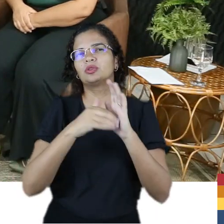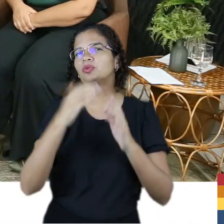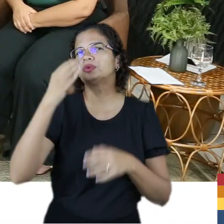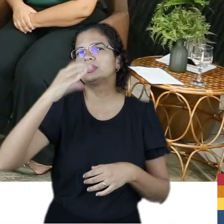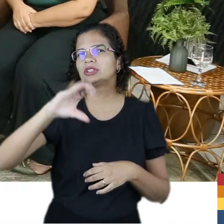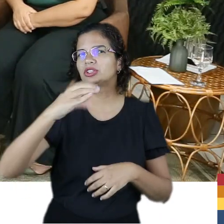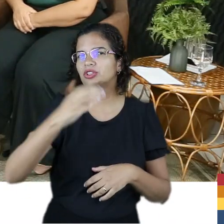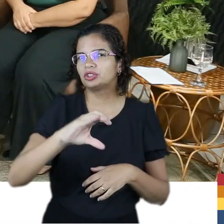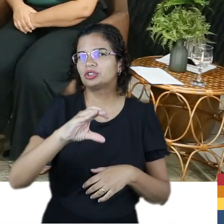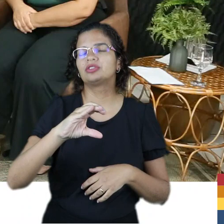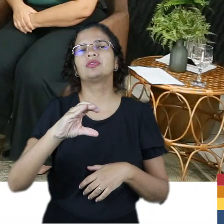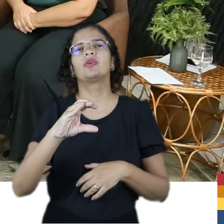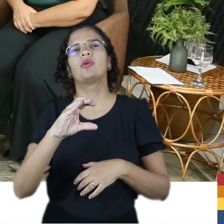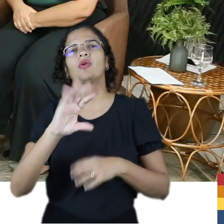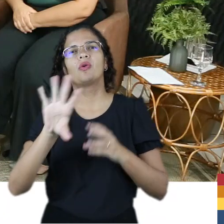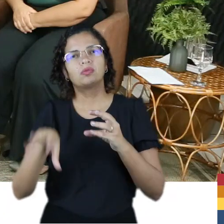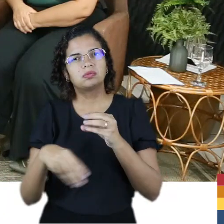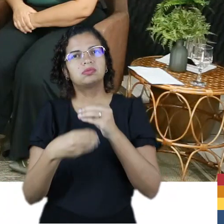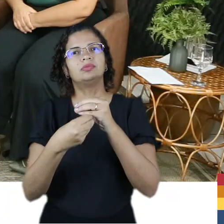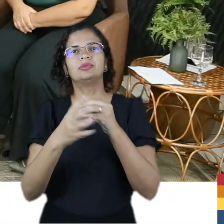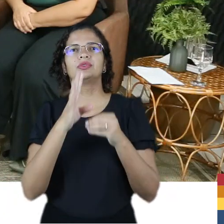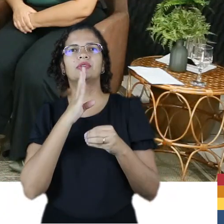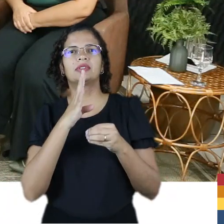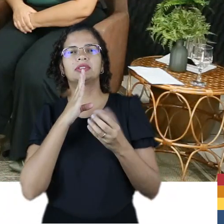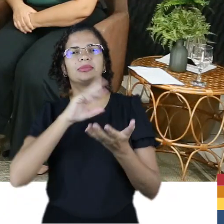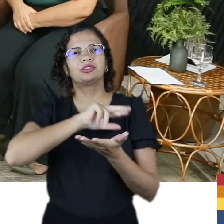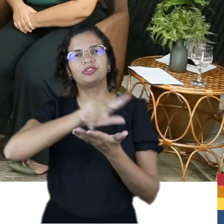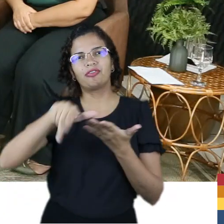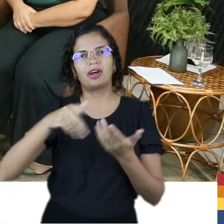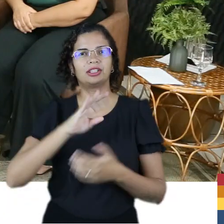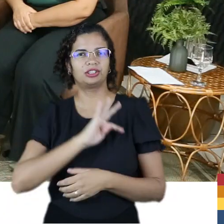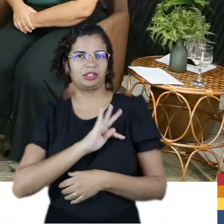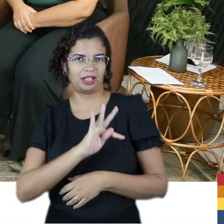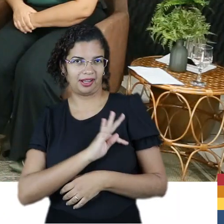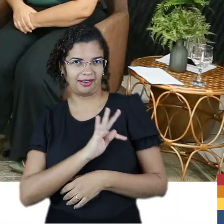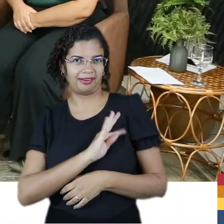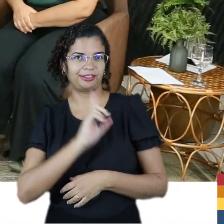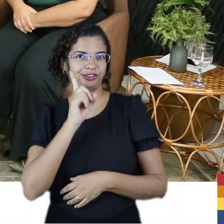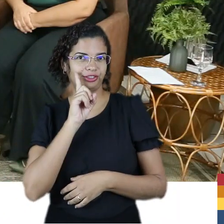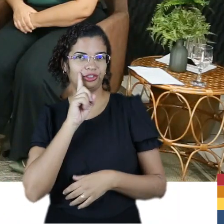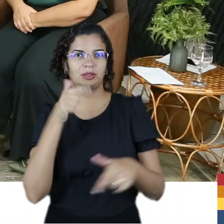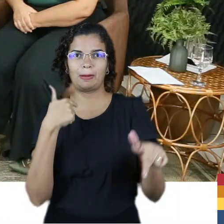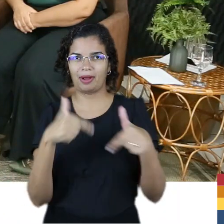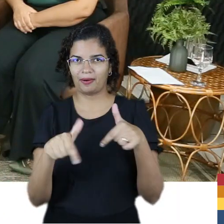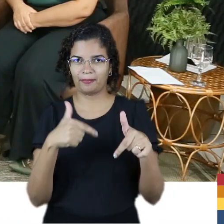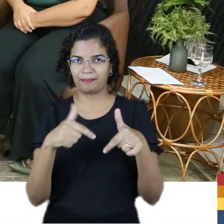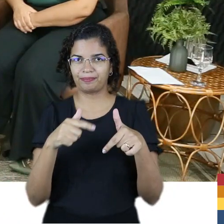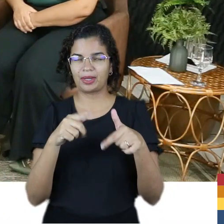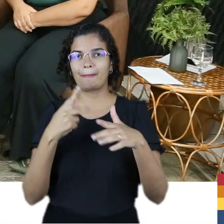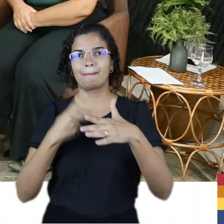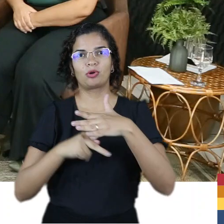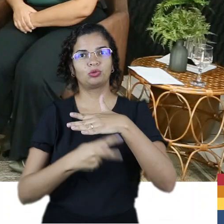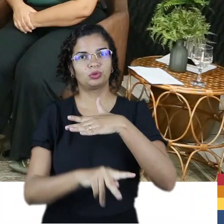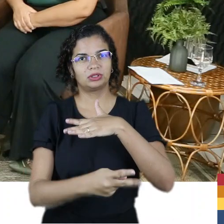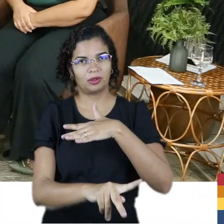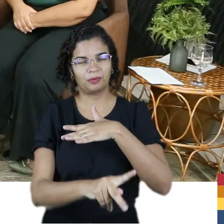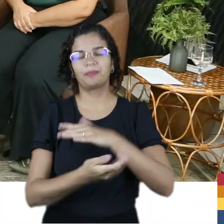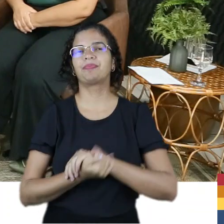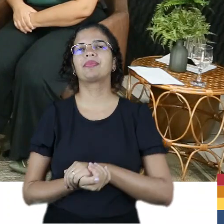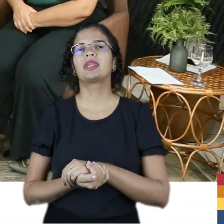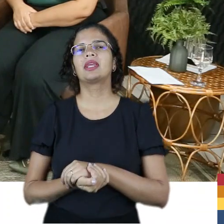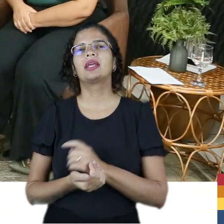certa autonomia na orientação e na iniciativa então ser uma escola digamos assim pública com bastante